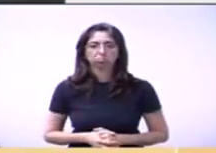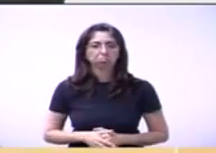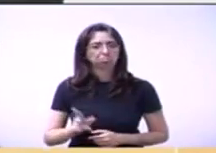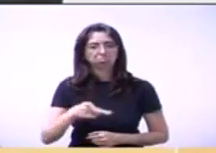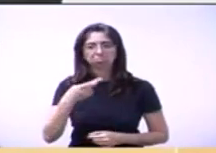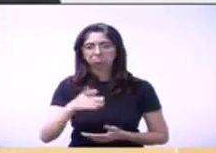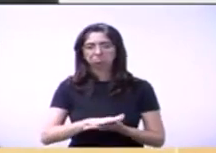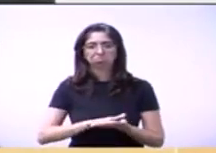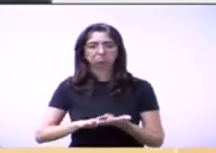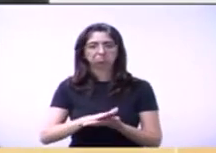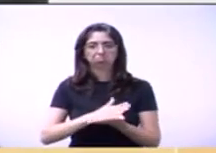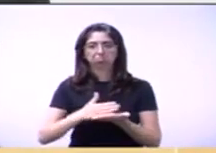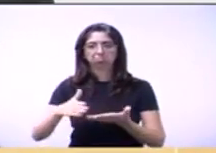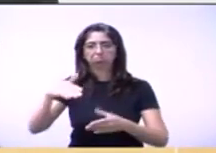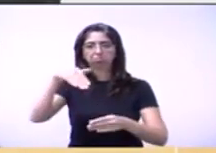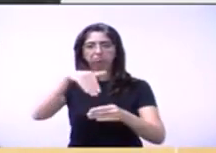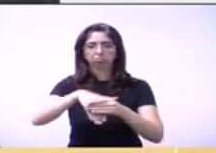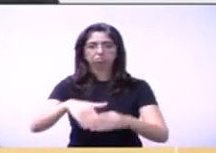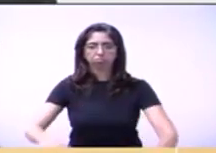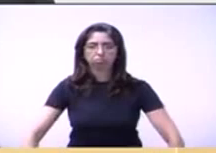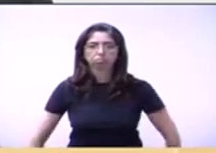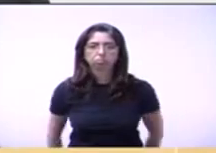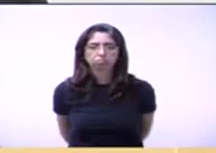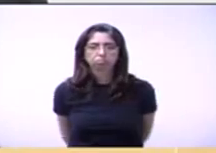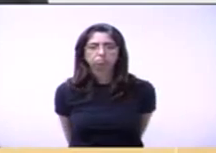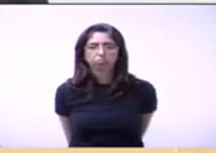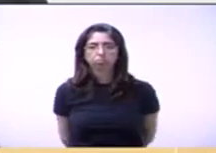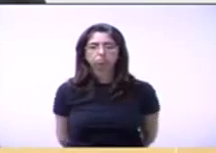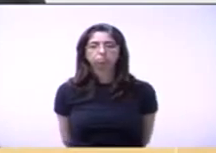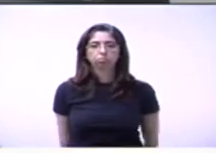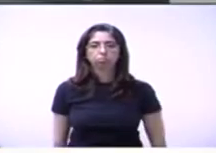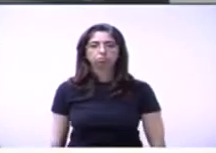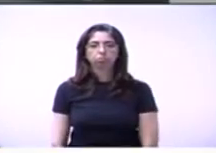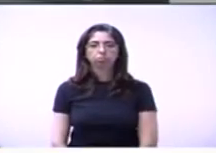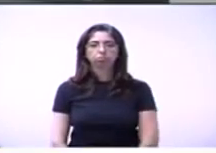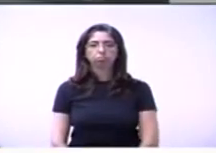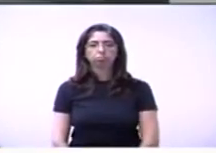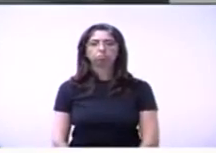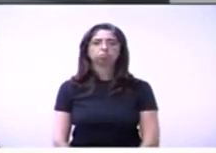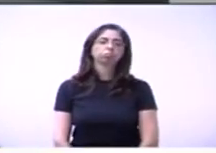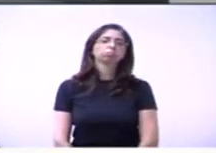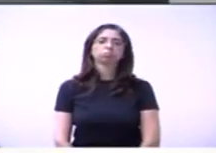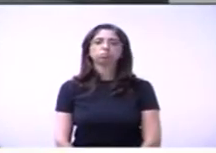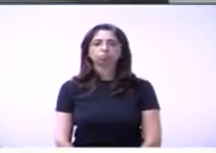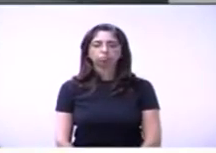Nenhum vereador querendo fazer uso da palavra, está em votação.